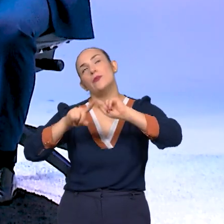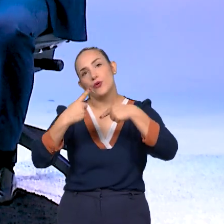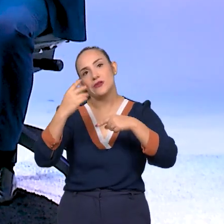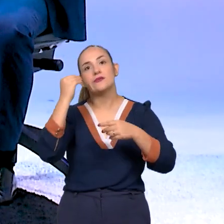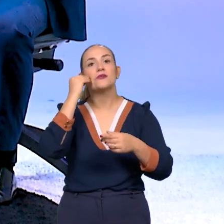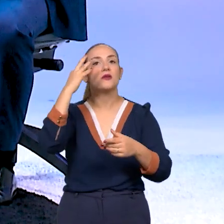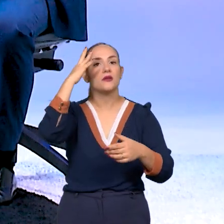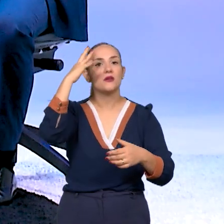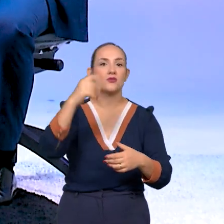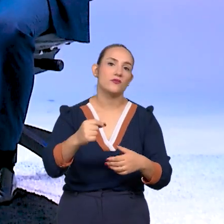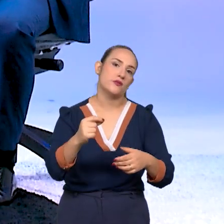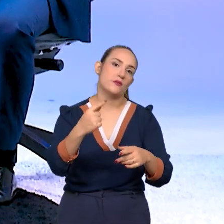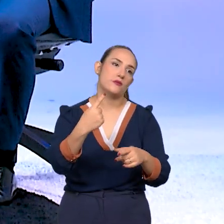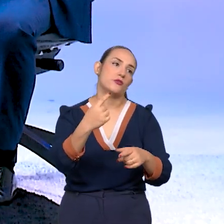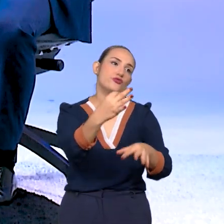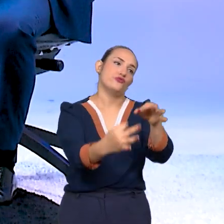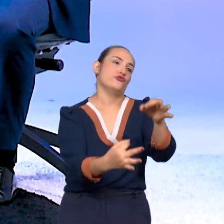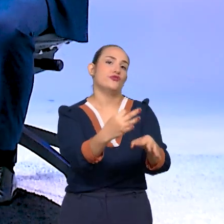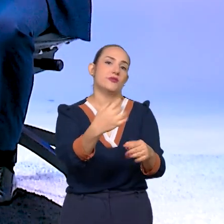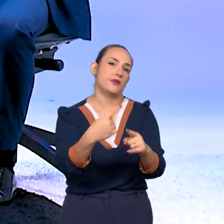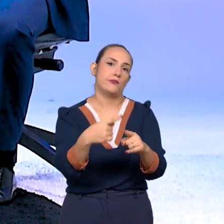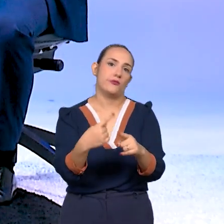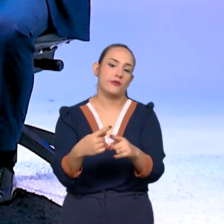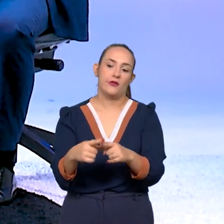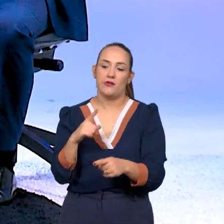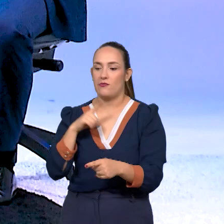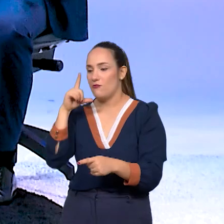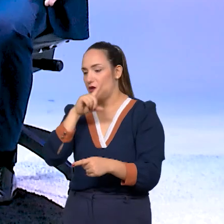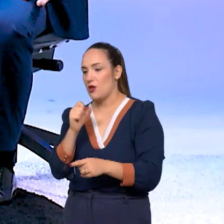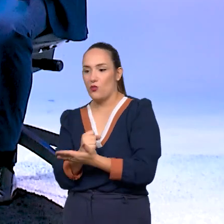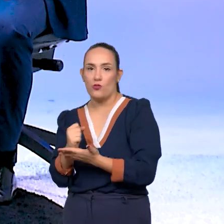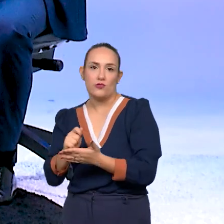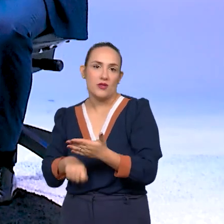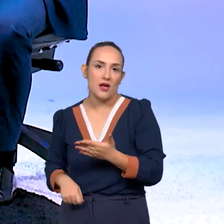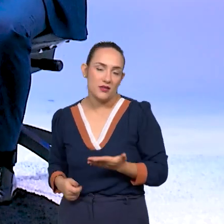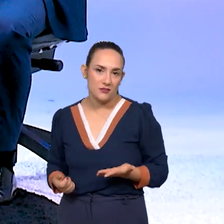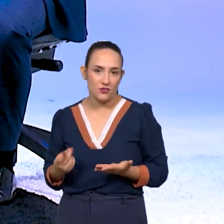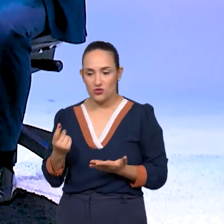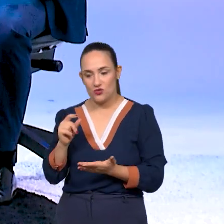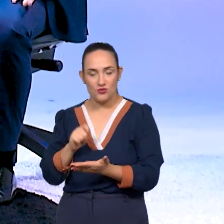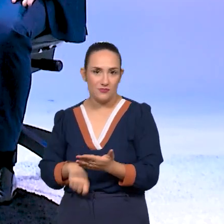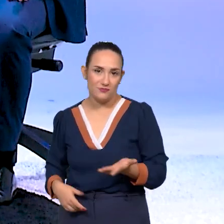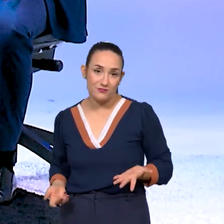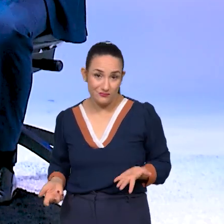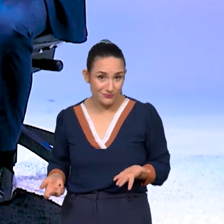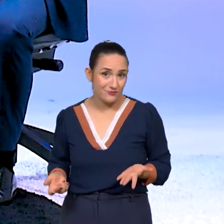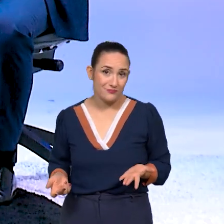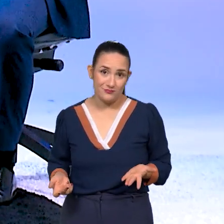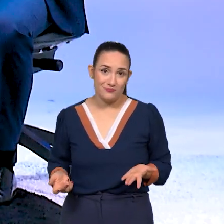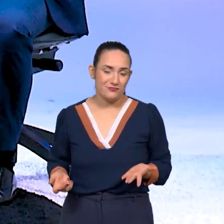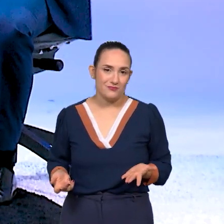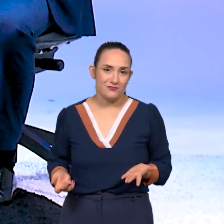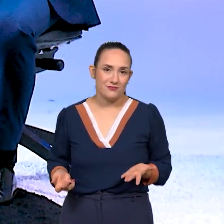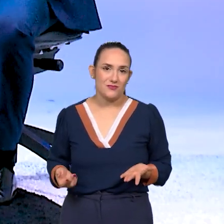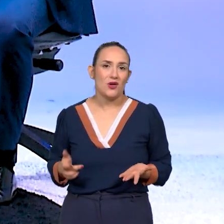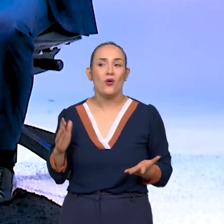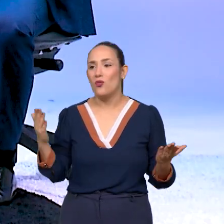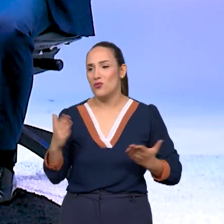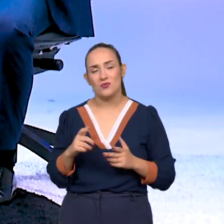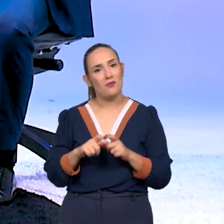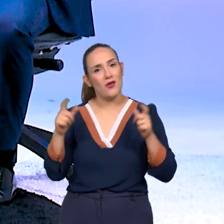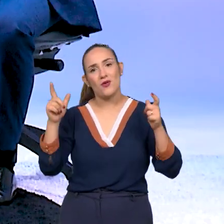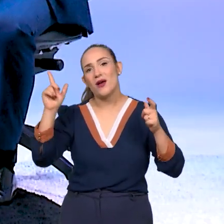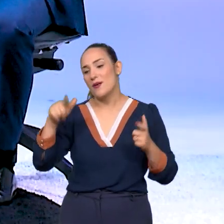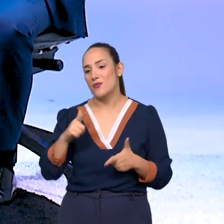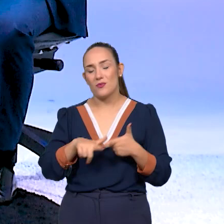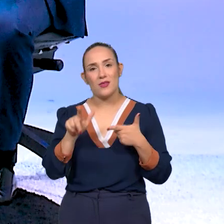abarrotado de processos né a maior parte dos processos inclusive são relacionados a ao direito tributário né execuções fiscais por